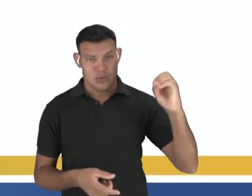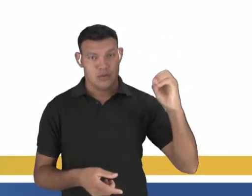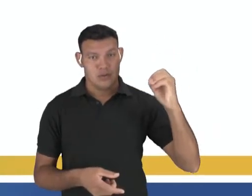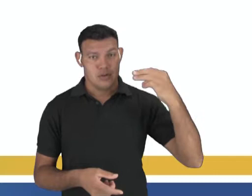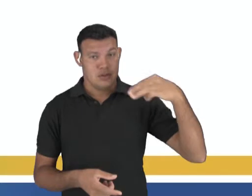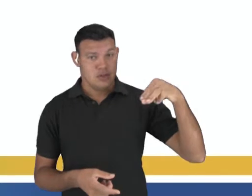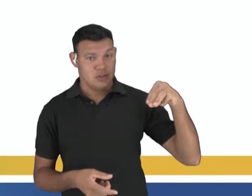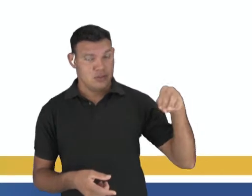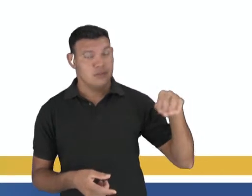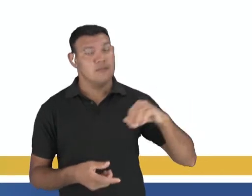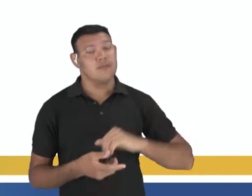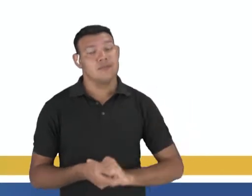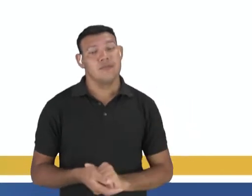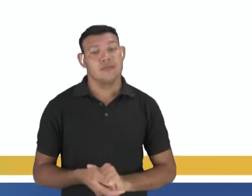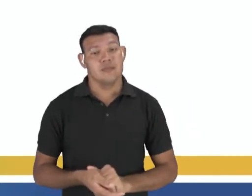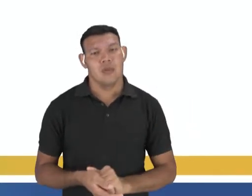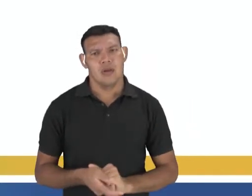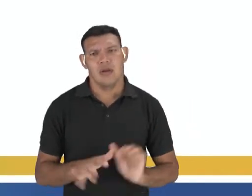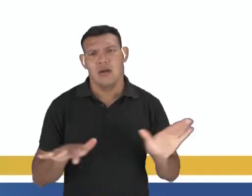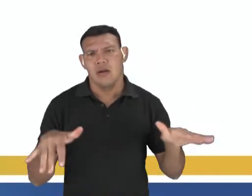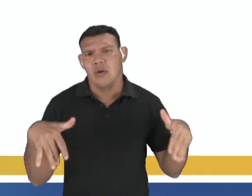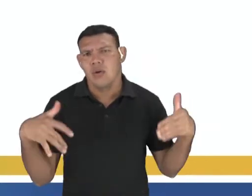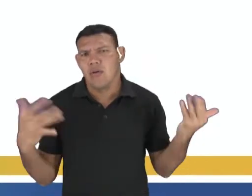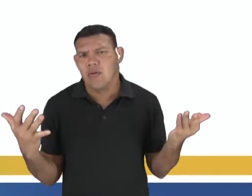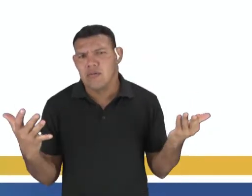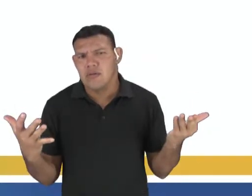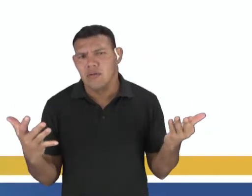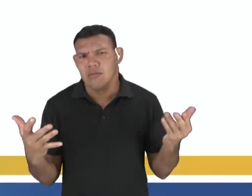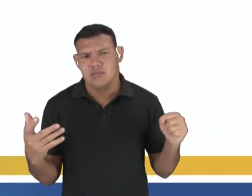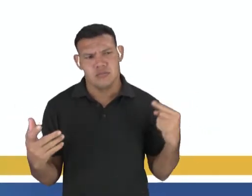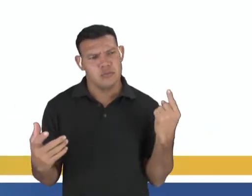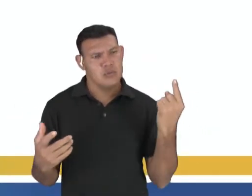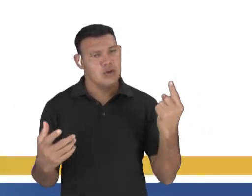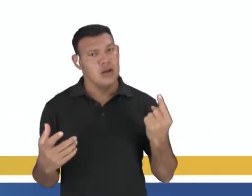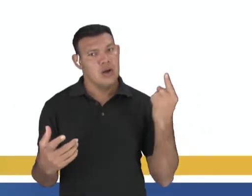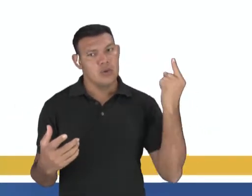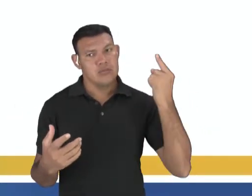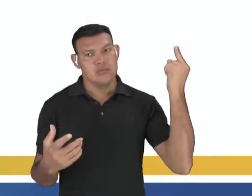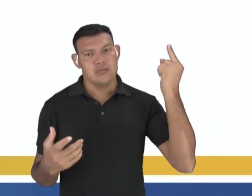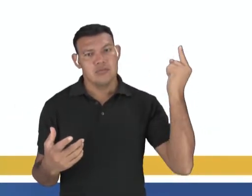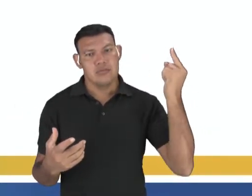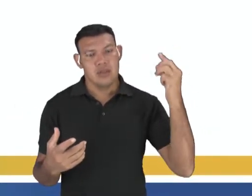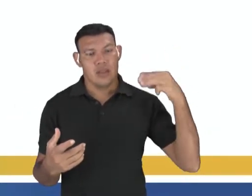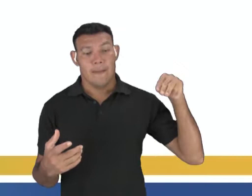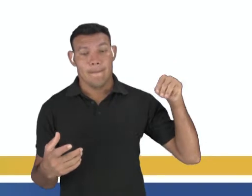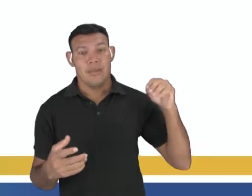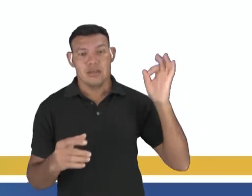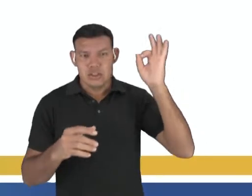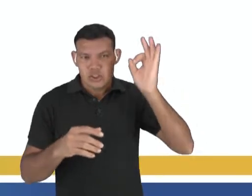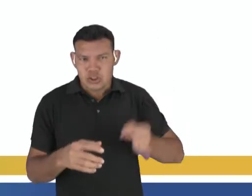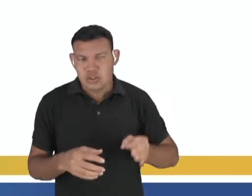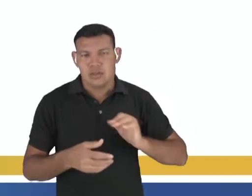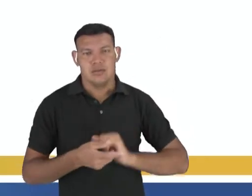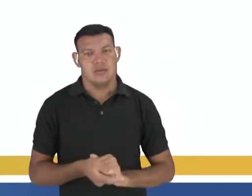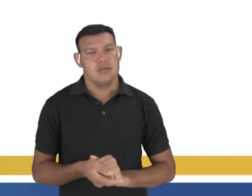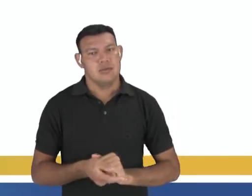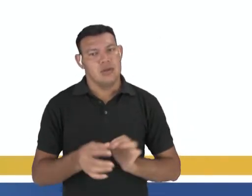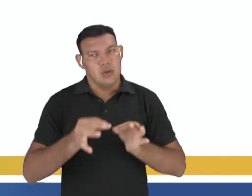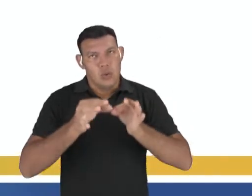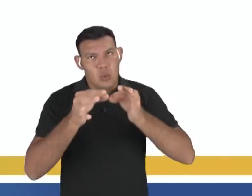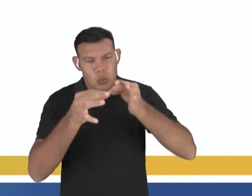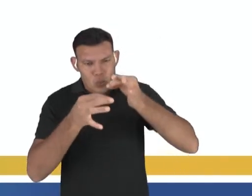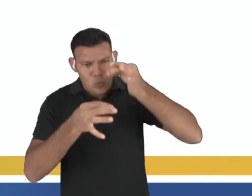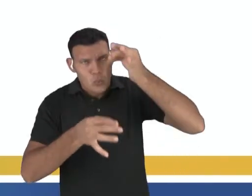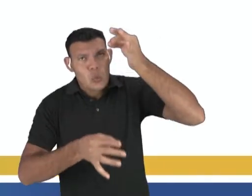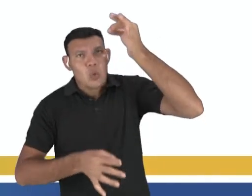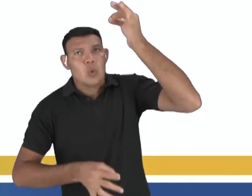do Ezequiel em metros? Repare que aí, para representar, a medida da altura de uma criança,